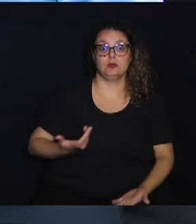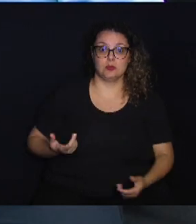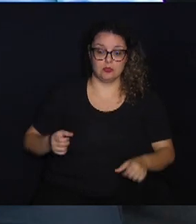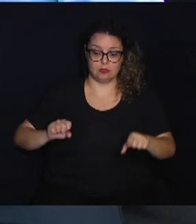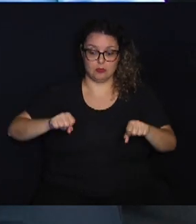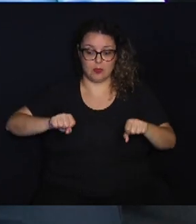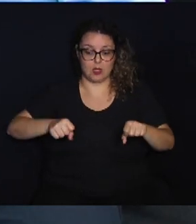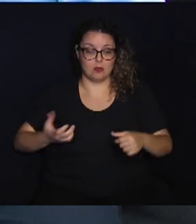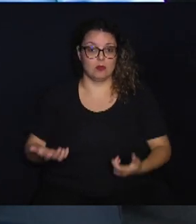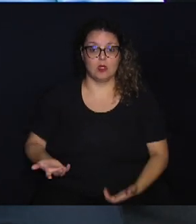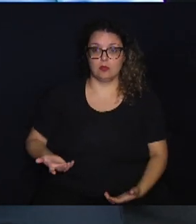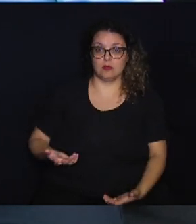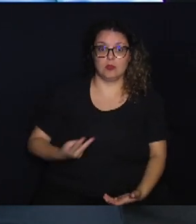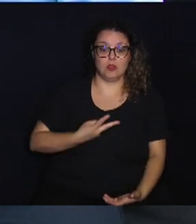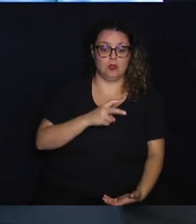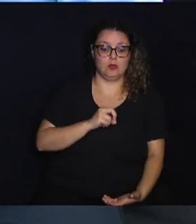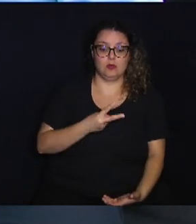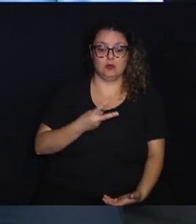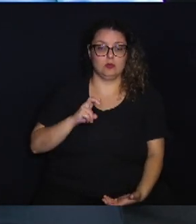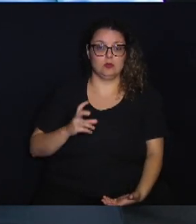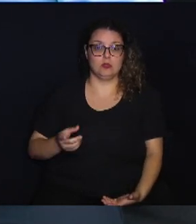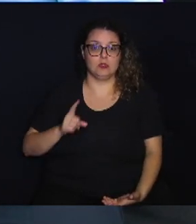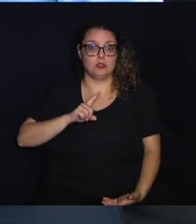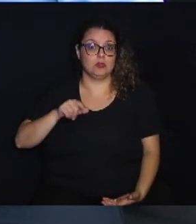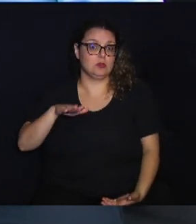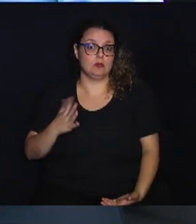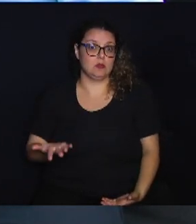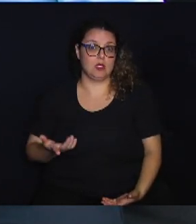moto em 2025 e não mais